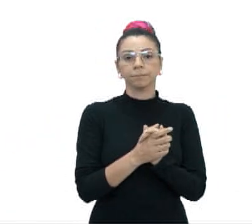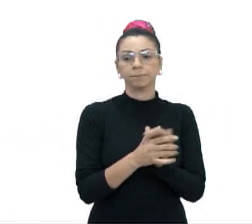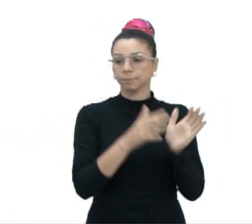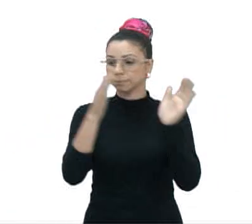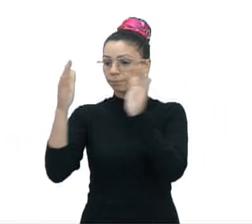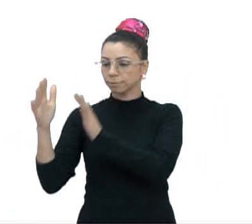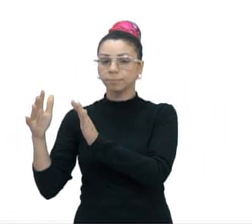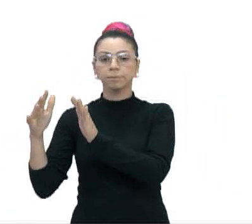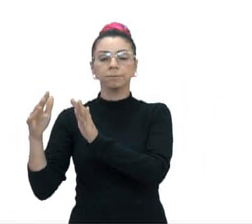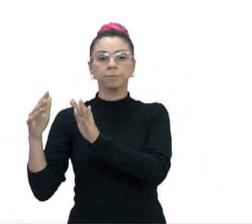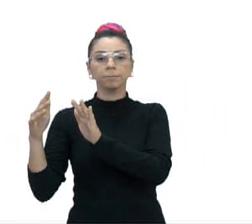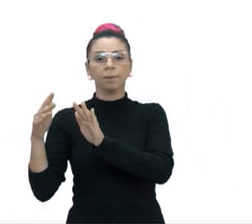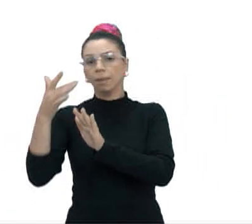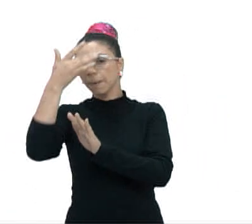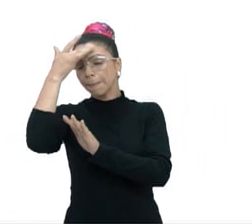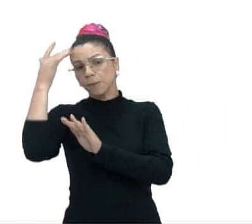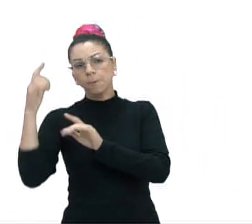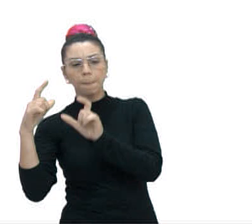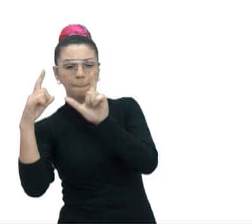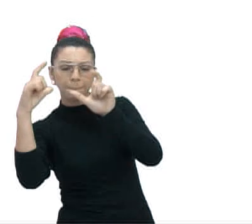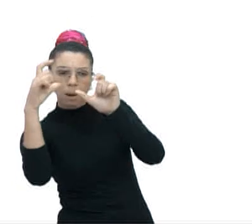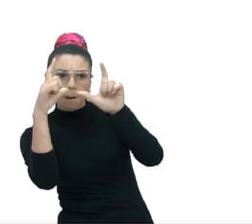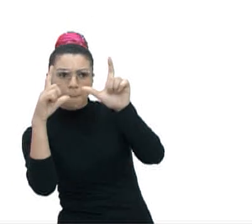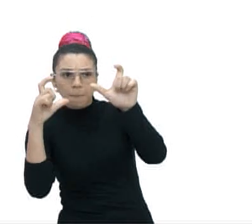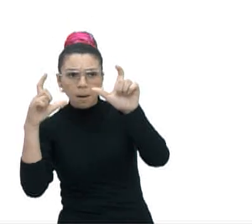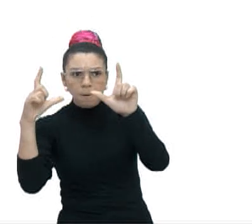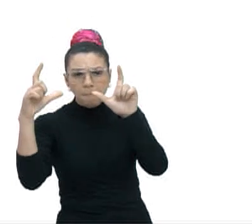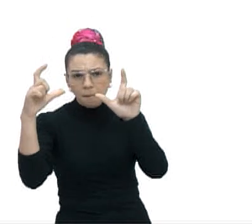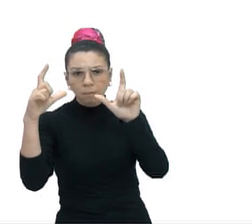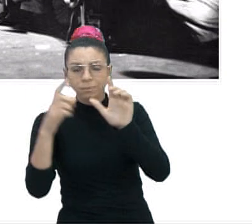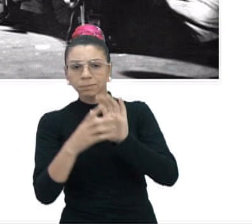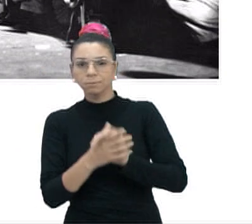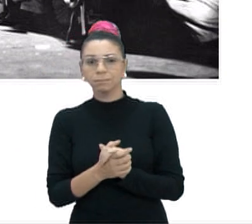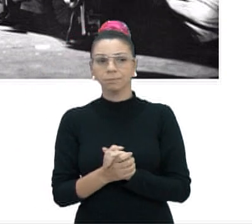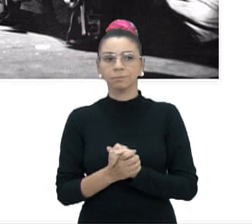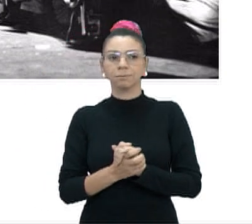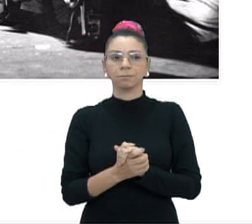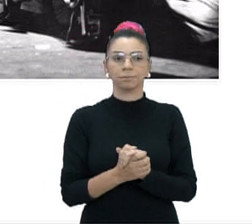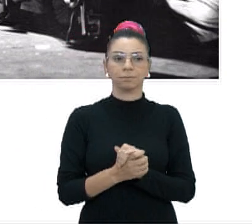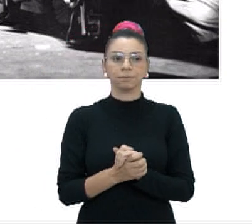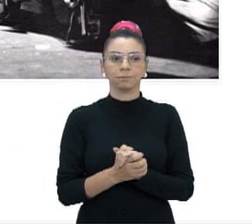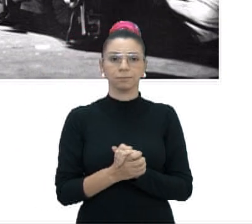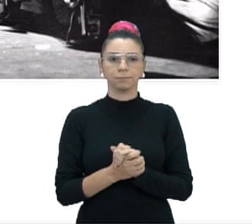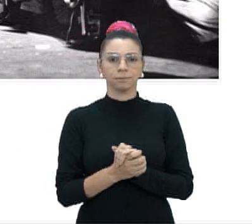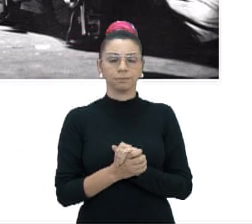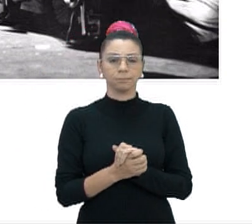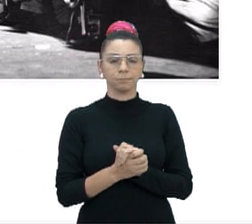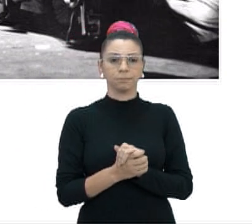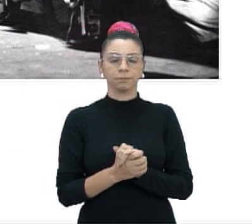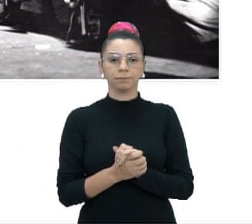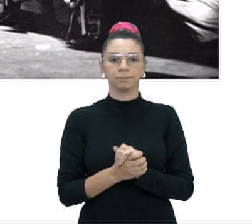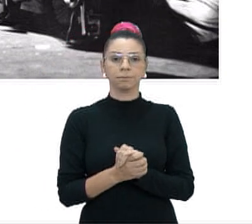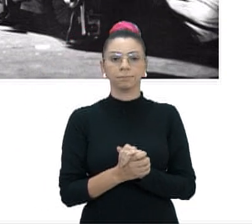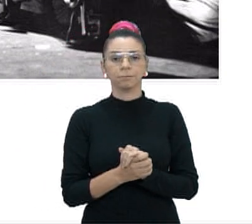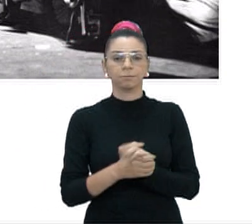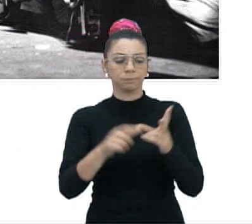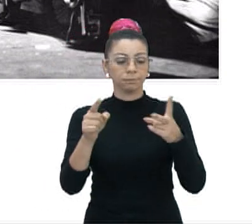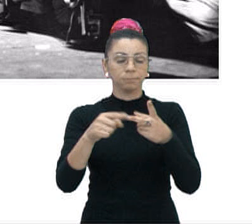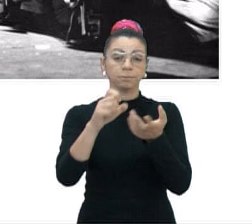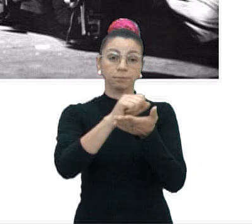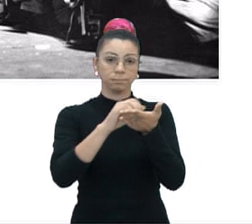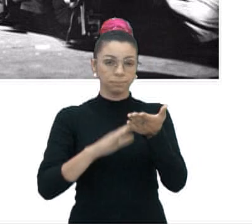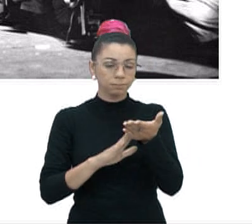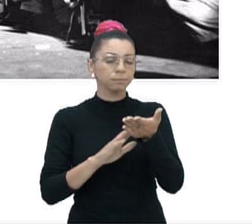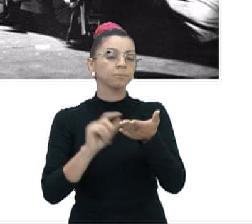várias pessoas deste lado. Na segunda atividade, o que vocês